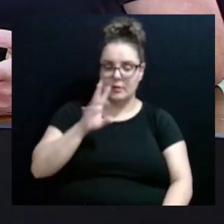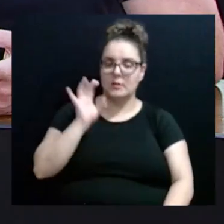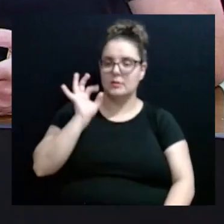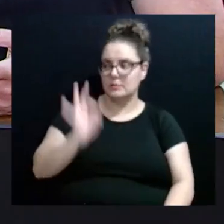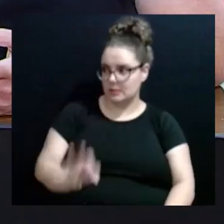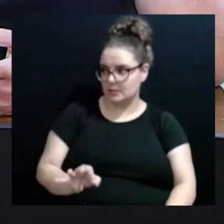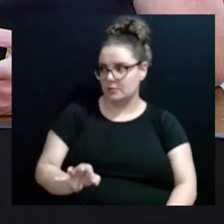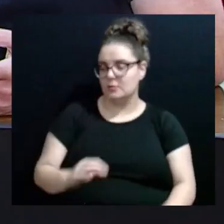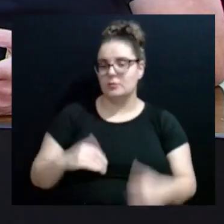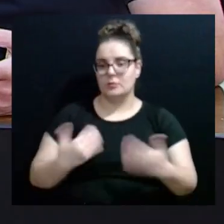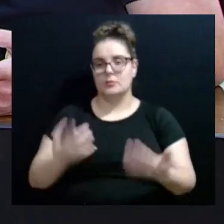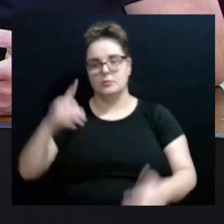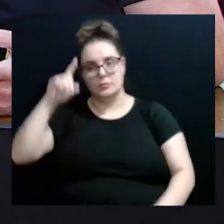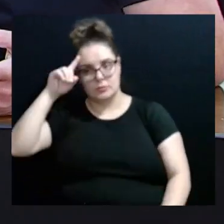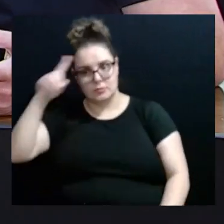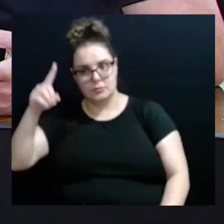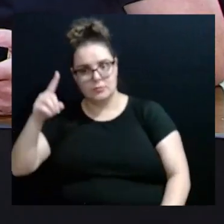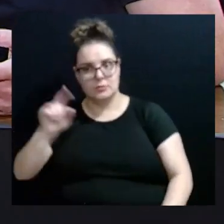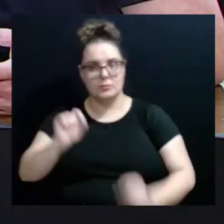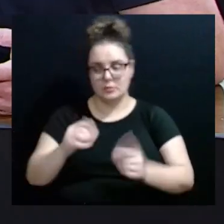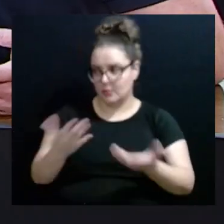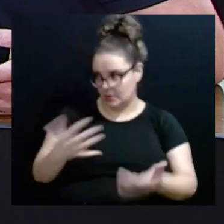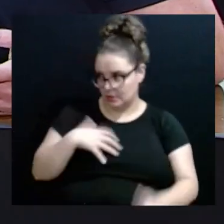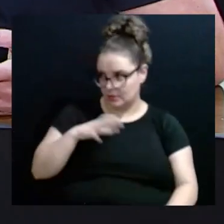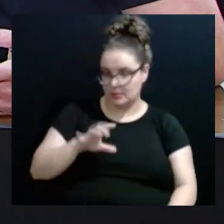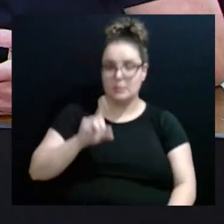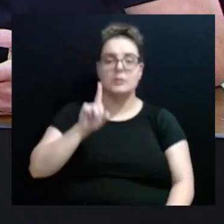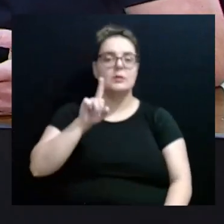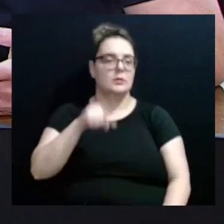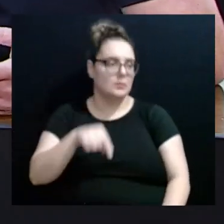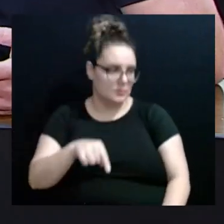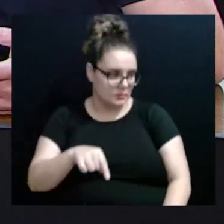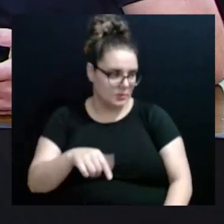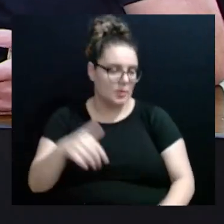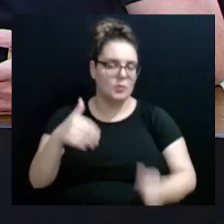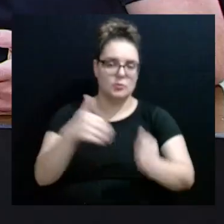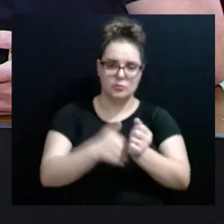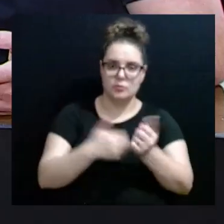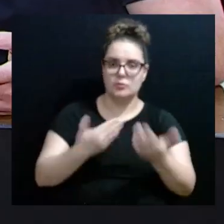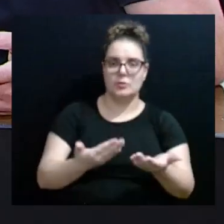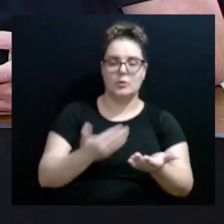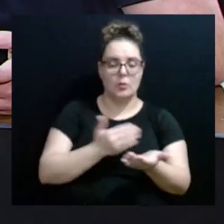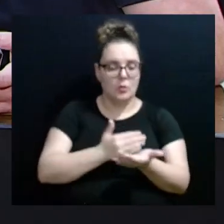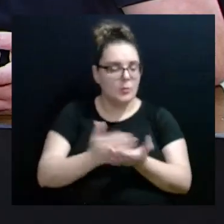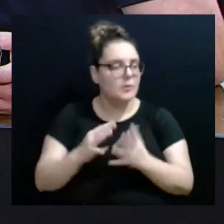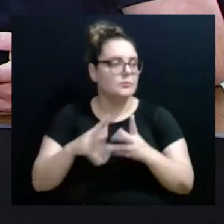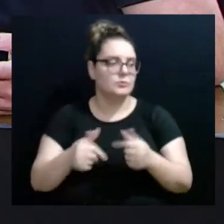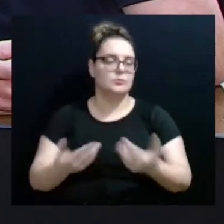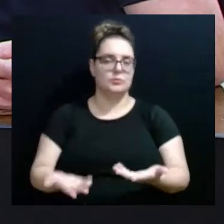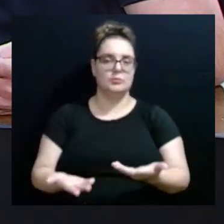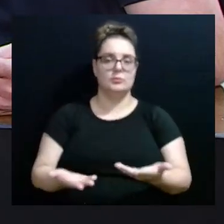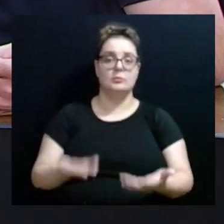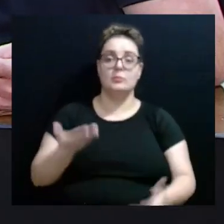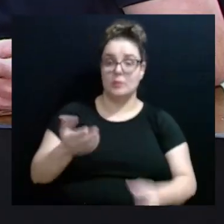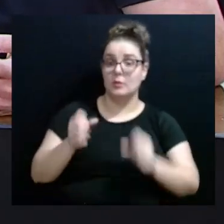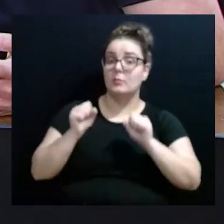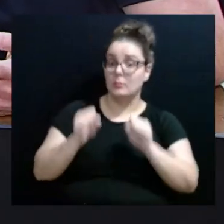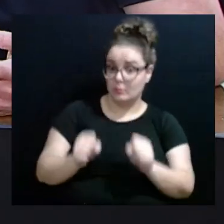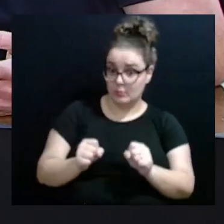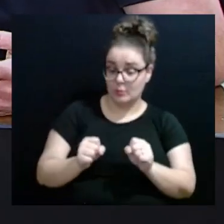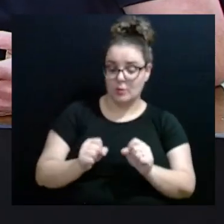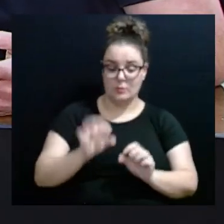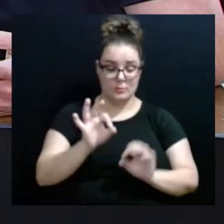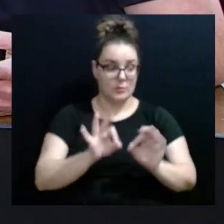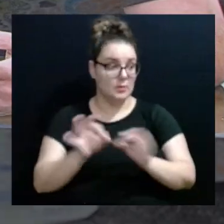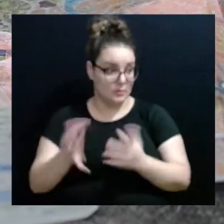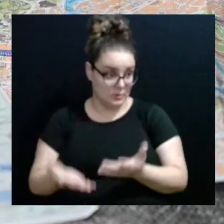o calendário, ver certinho quais as datas, quando vai cair tal coisa, é isso, Essa é a chave, é o início de tudo, para